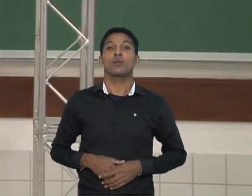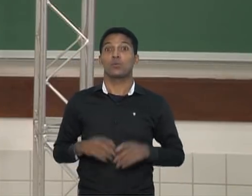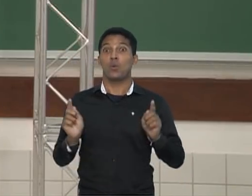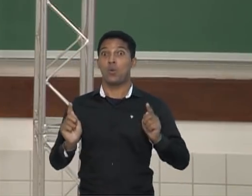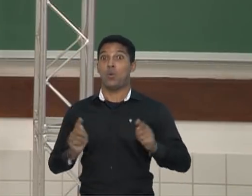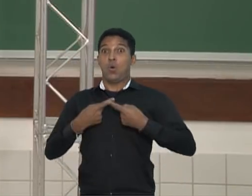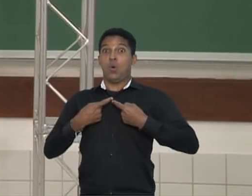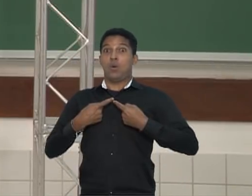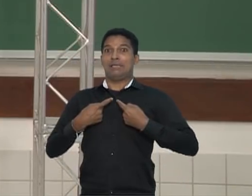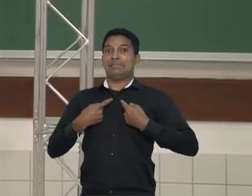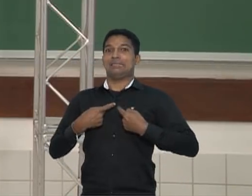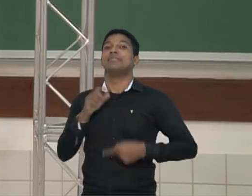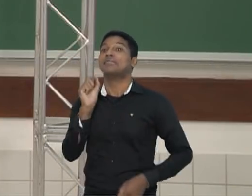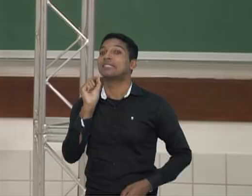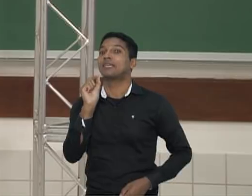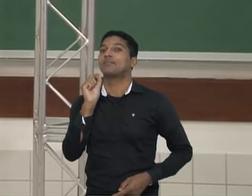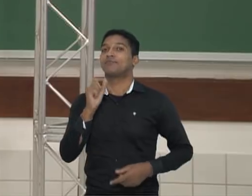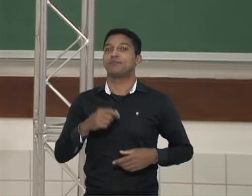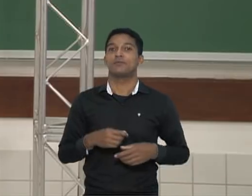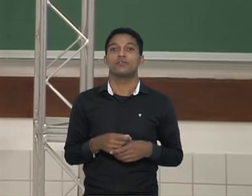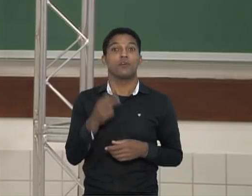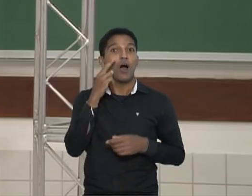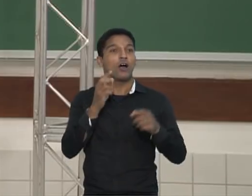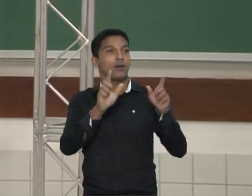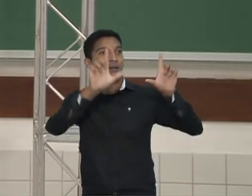vamos lá, vamos para a tela aqui.